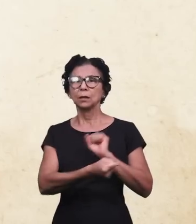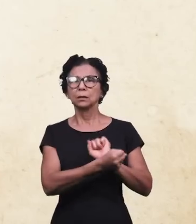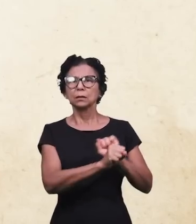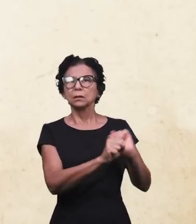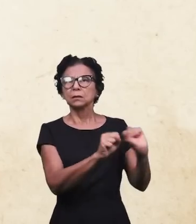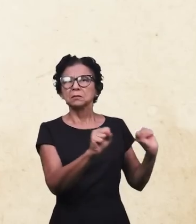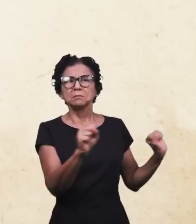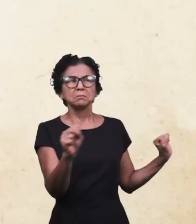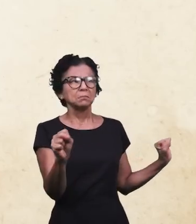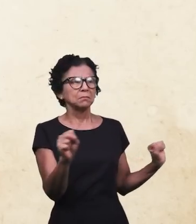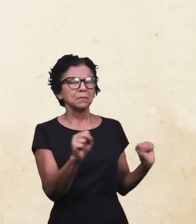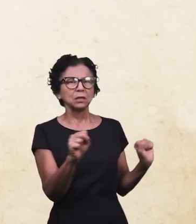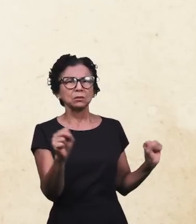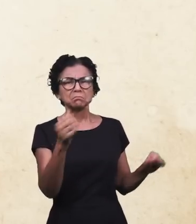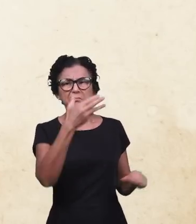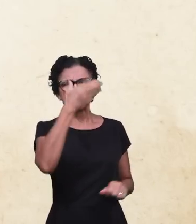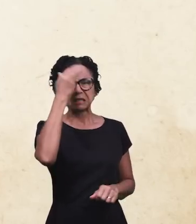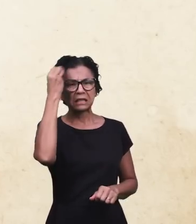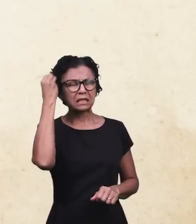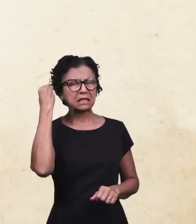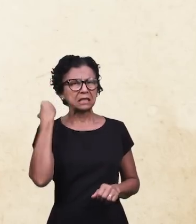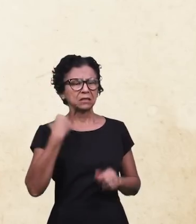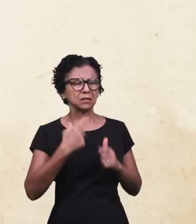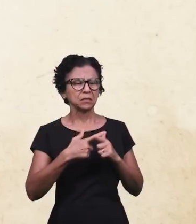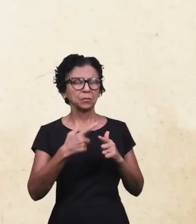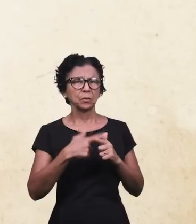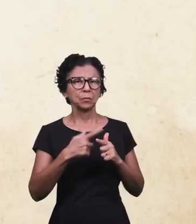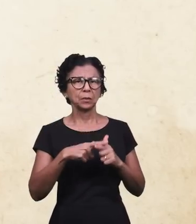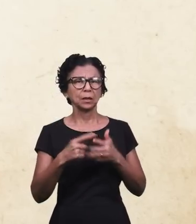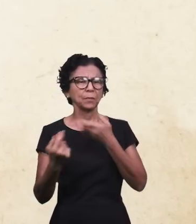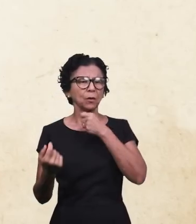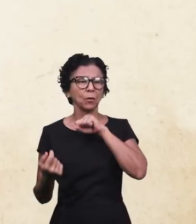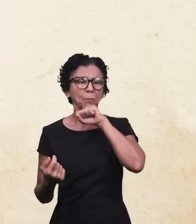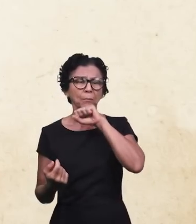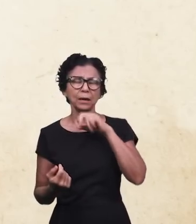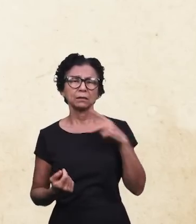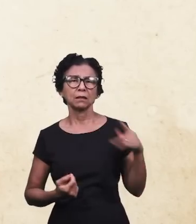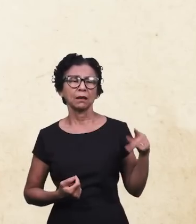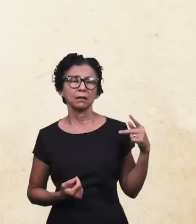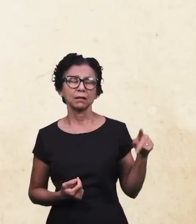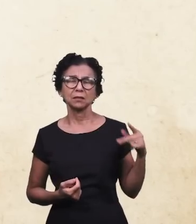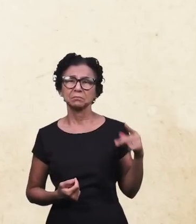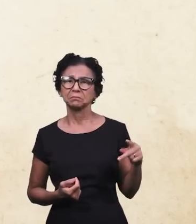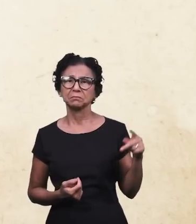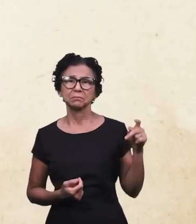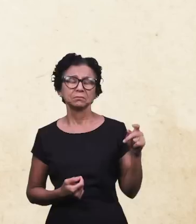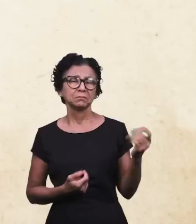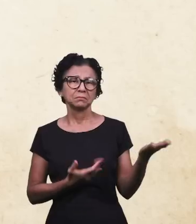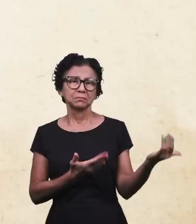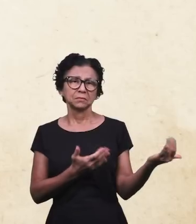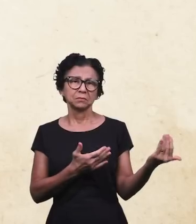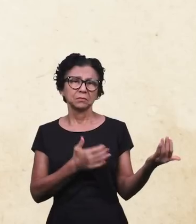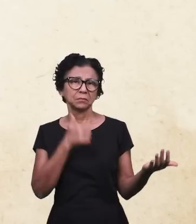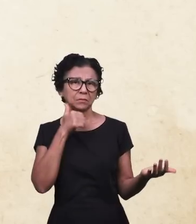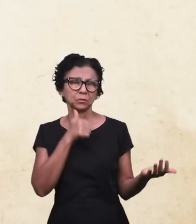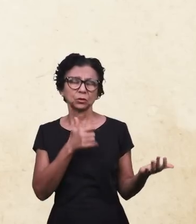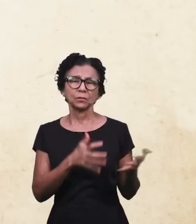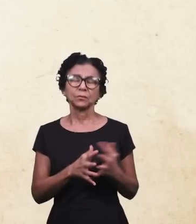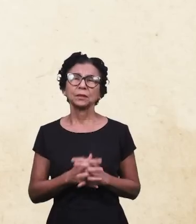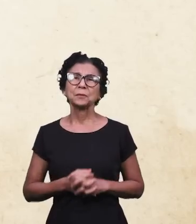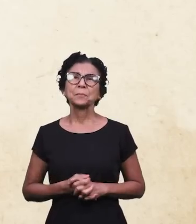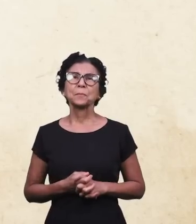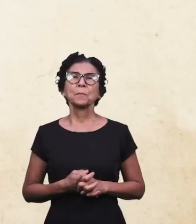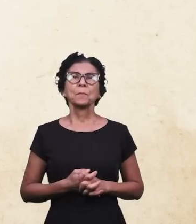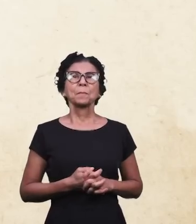esquece desses casos que ela teve no passado com os pais, com o pai dela, e hoje ela tem uma